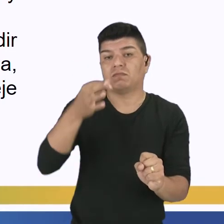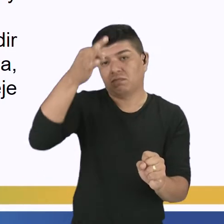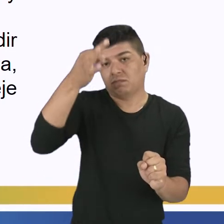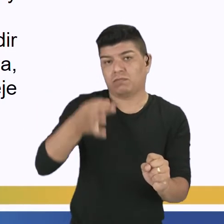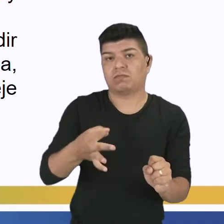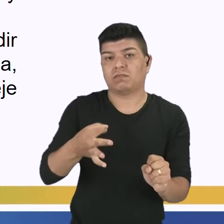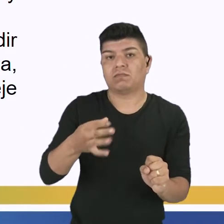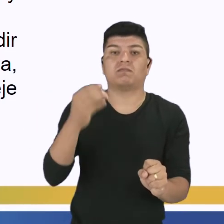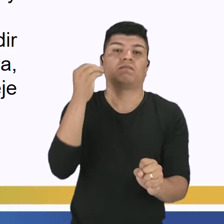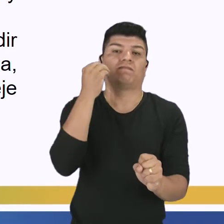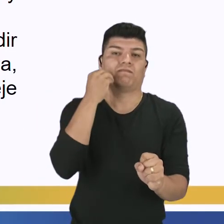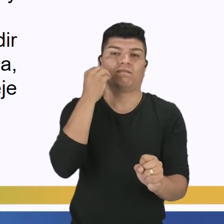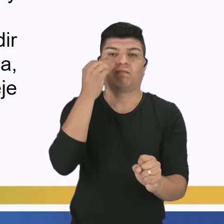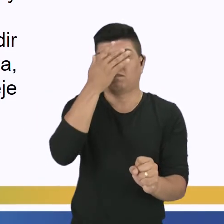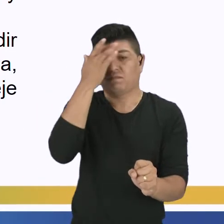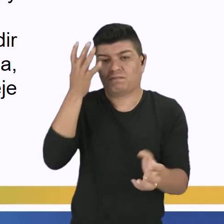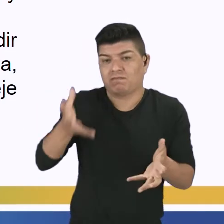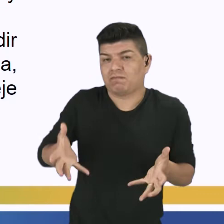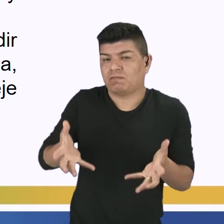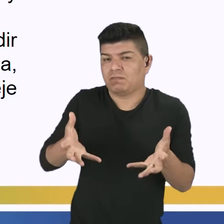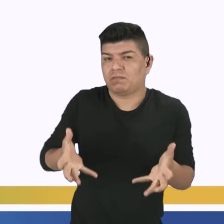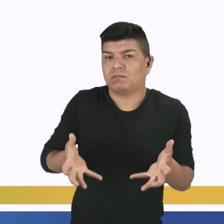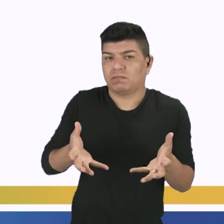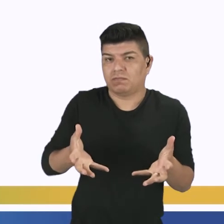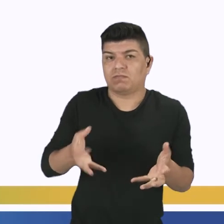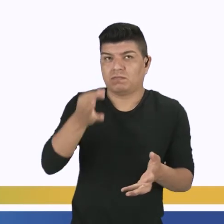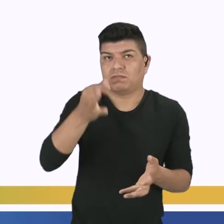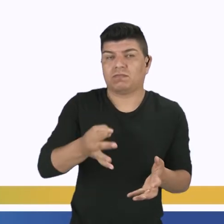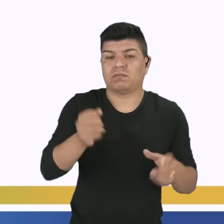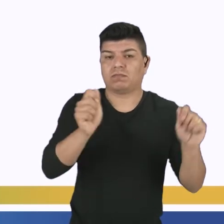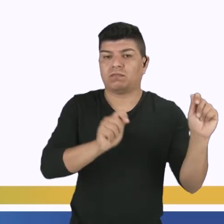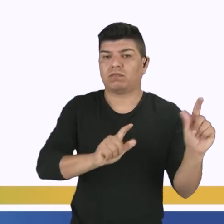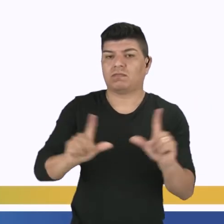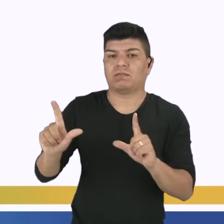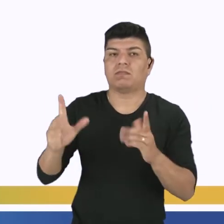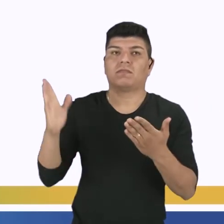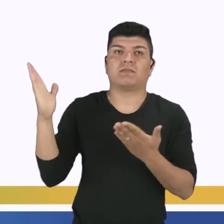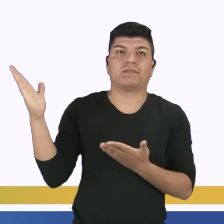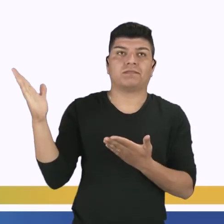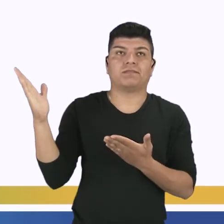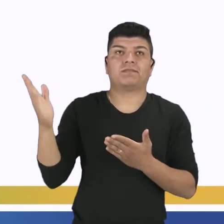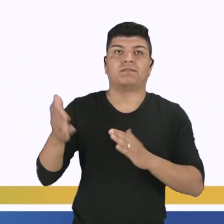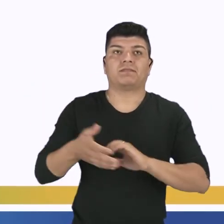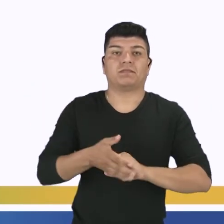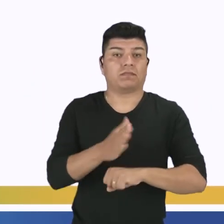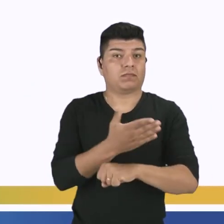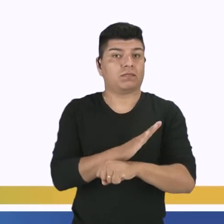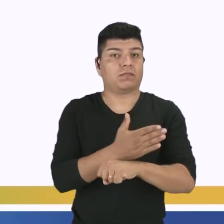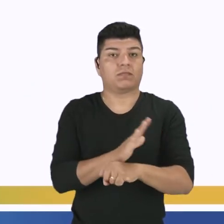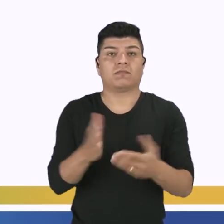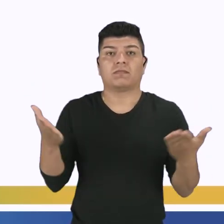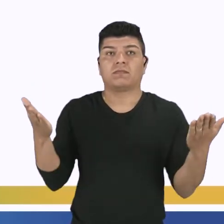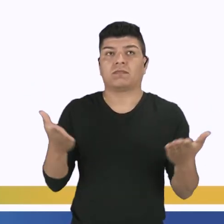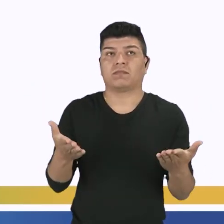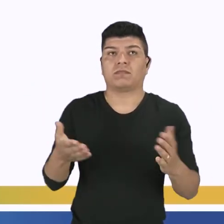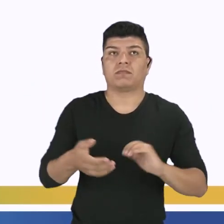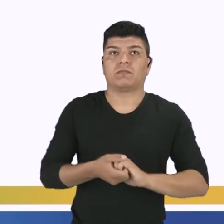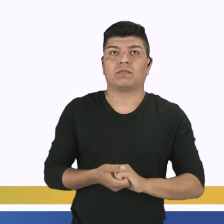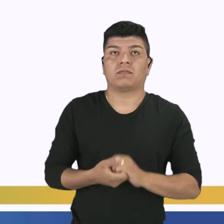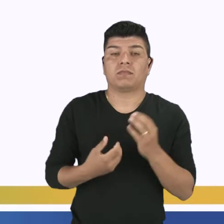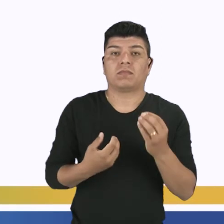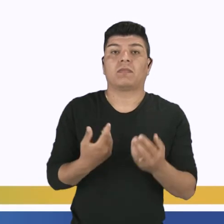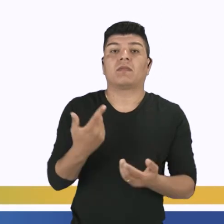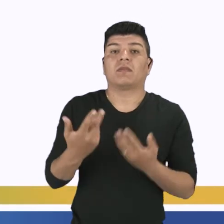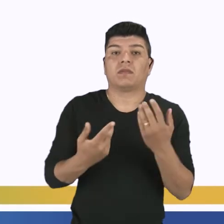para tentar convencer o leitor, ok? Vamos para o próximo slide. A praticar. Según lo que vimos sobre